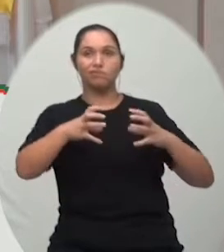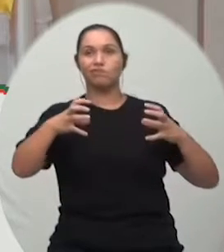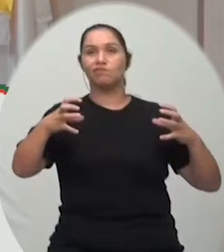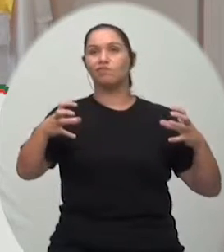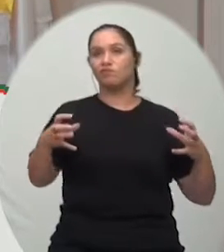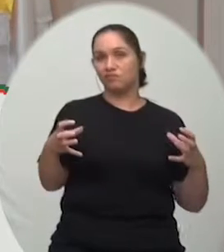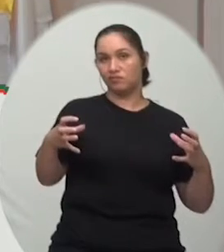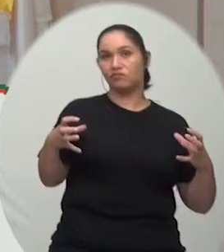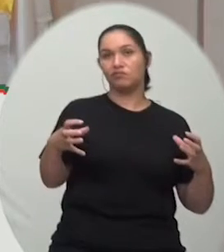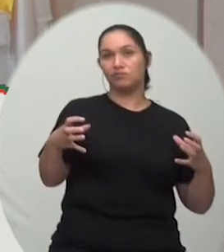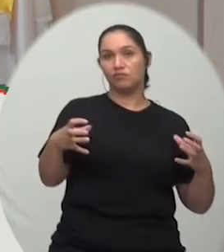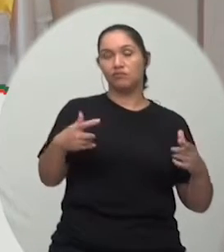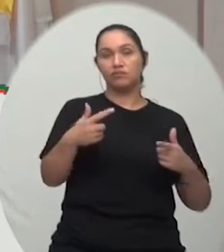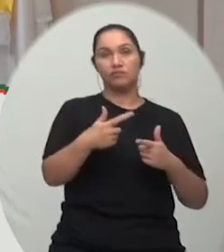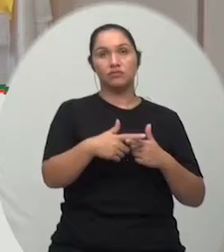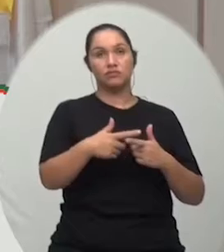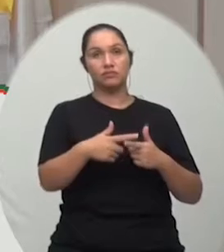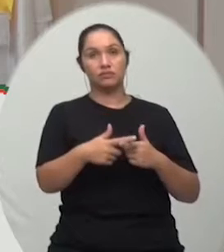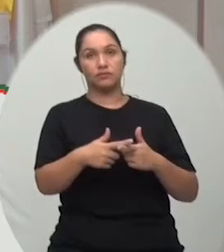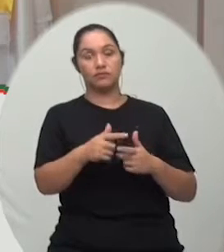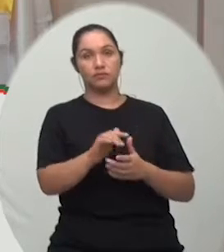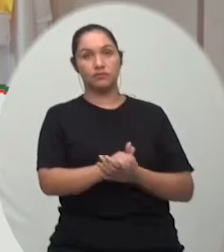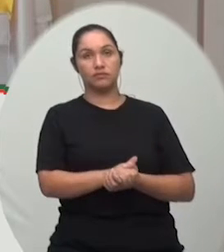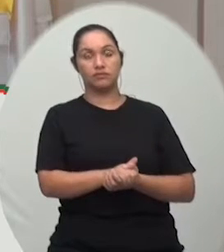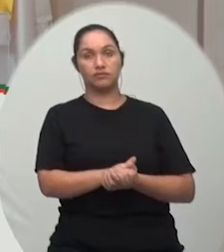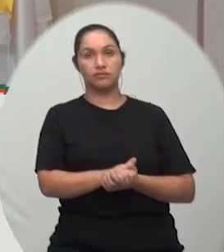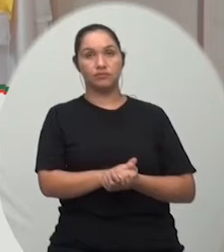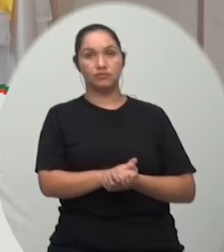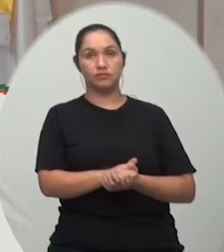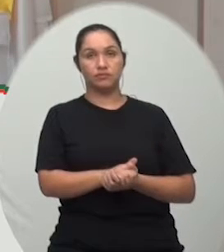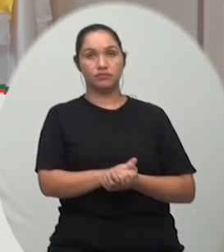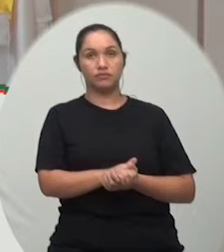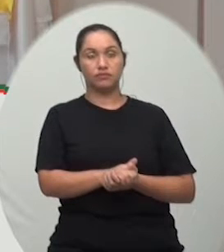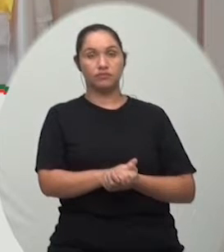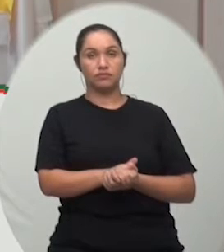aumenta-se o orçamento, se é 30 mil,